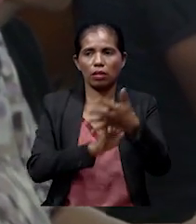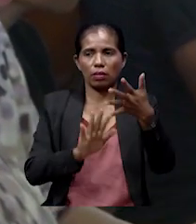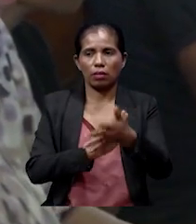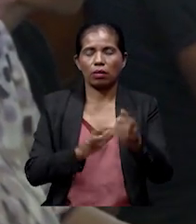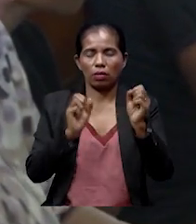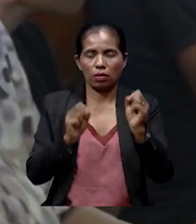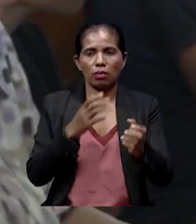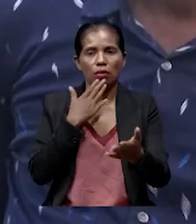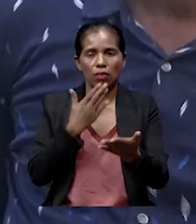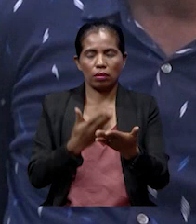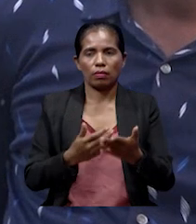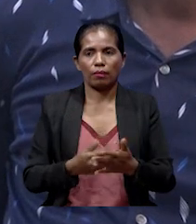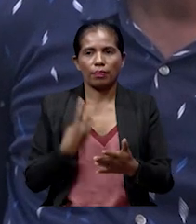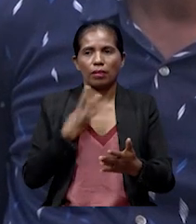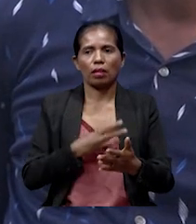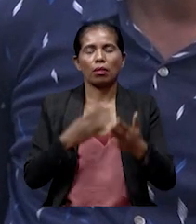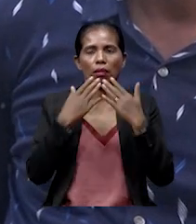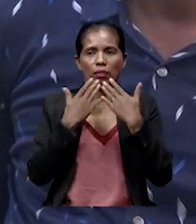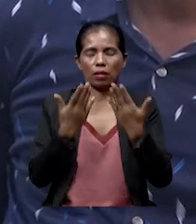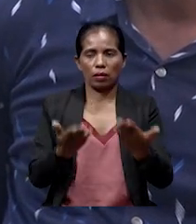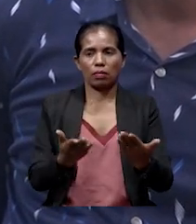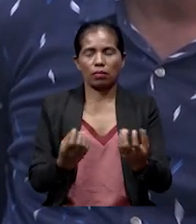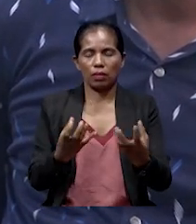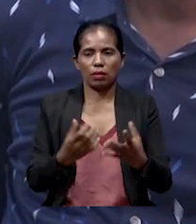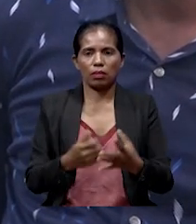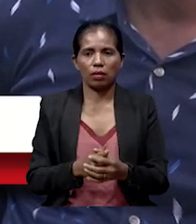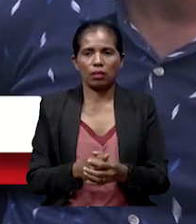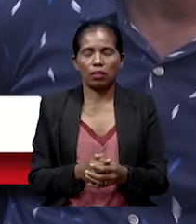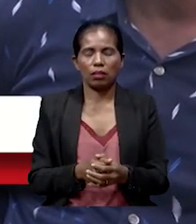ho sucesso. Ami agradecemos ba